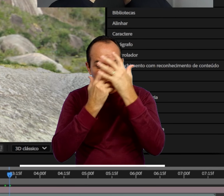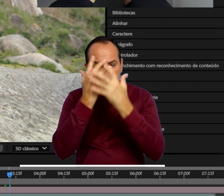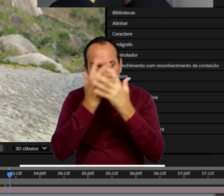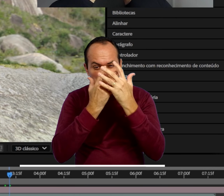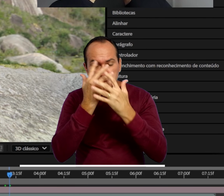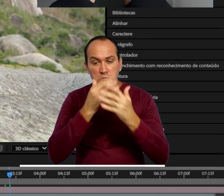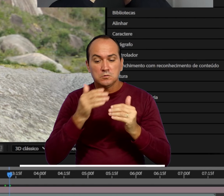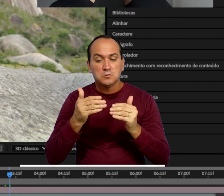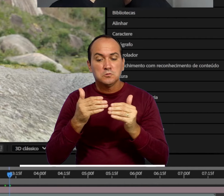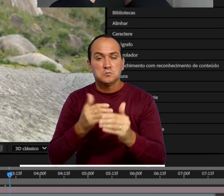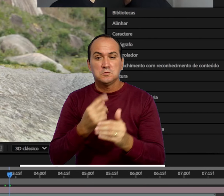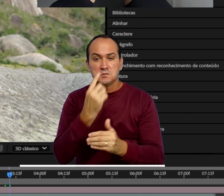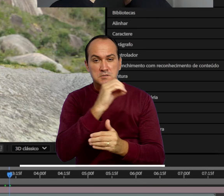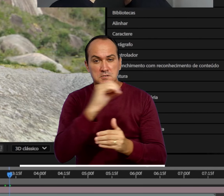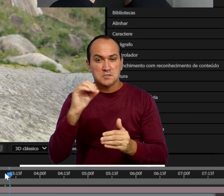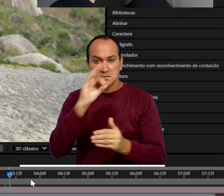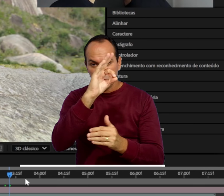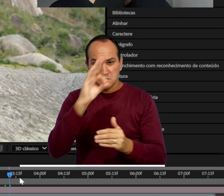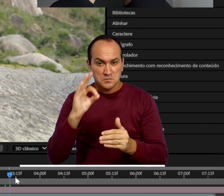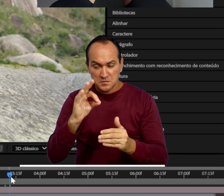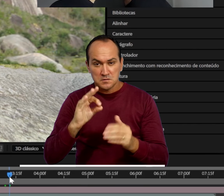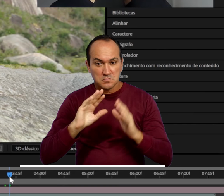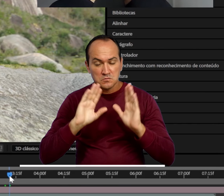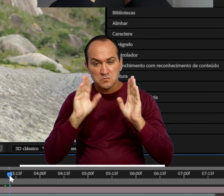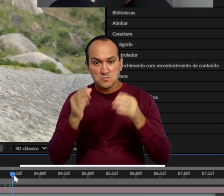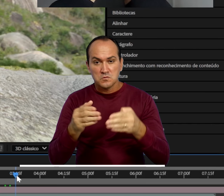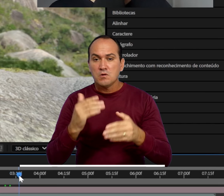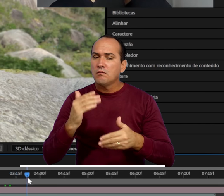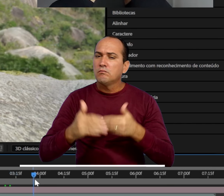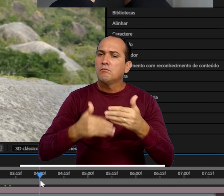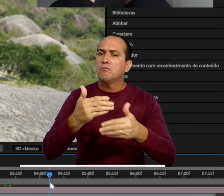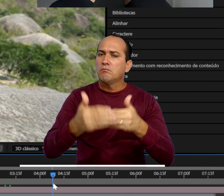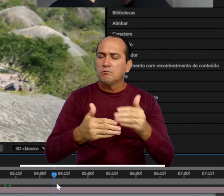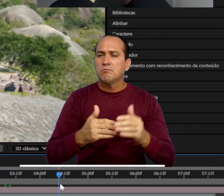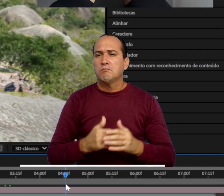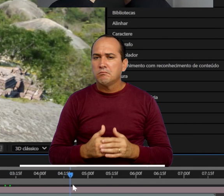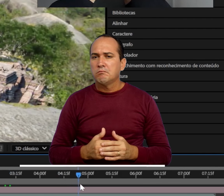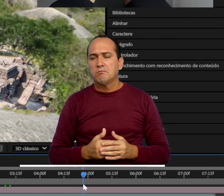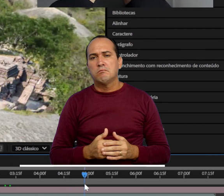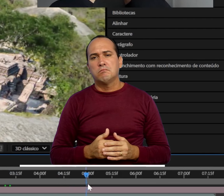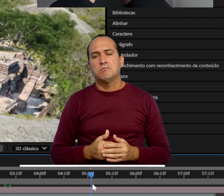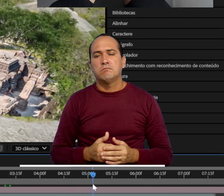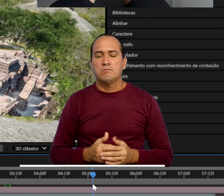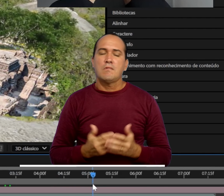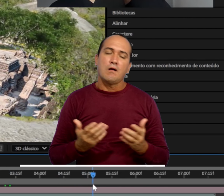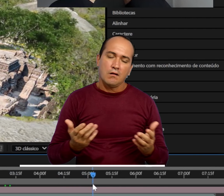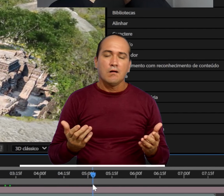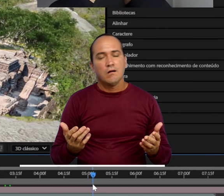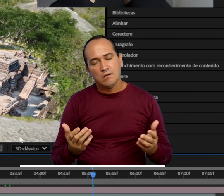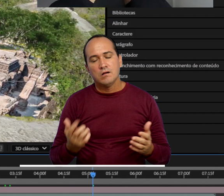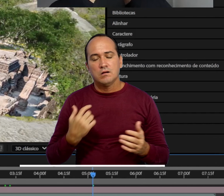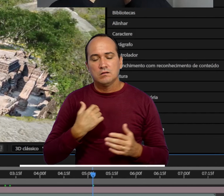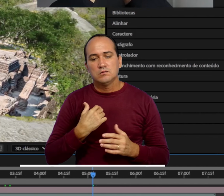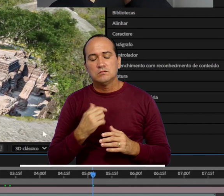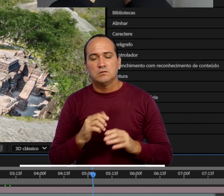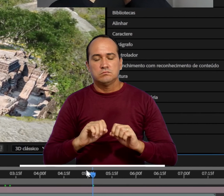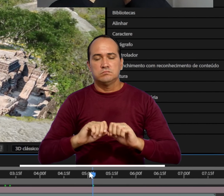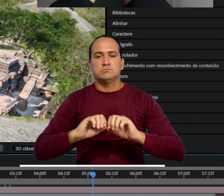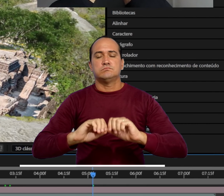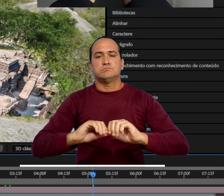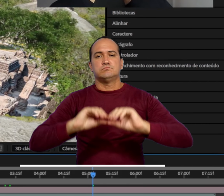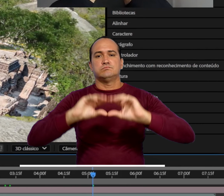começar, aqui até aqui ele ainda estava com foco 100% focado, e à medida que ele for avançando para ali, ó, aqui, ó, aí sim